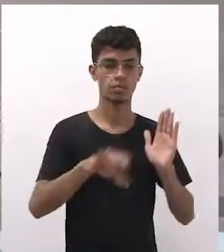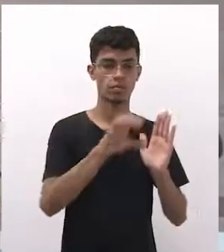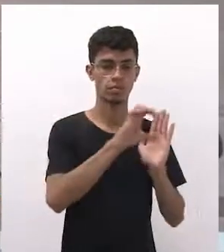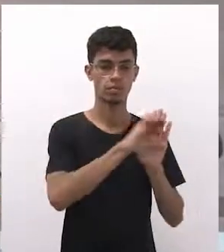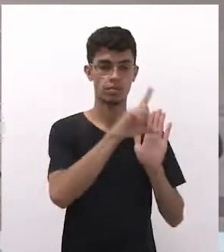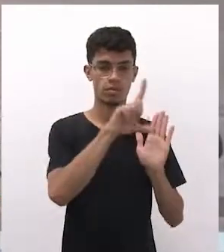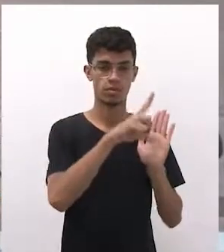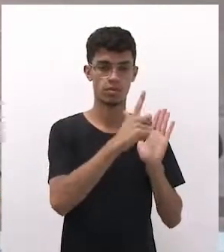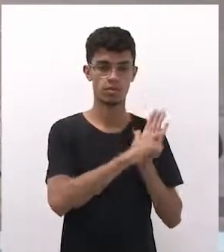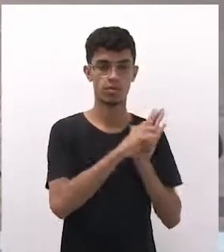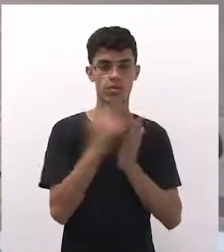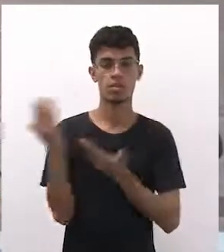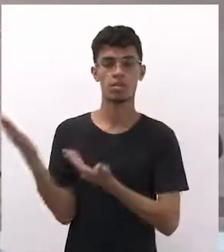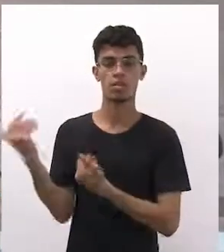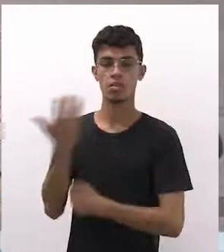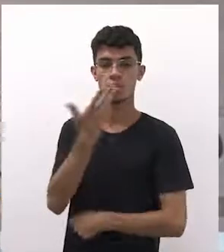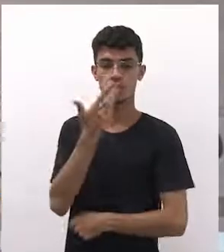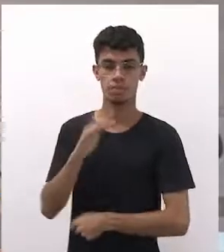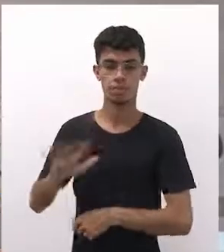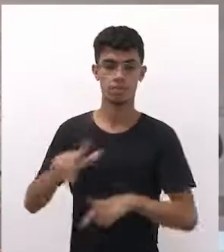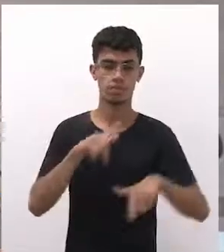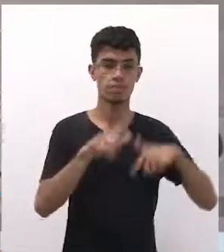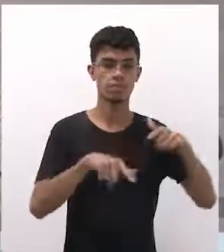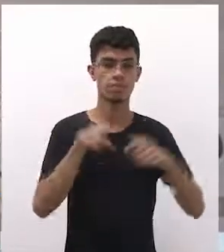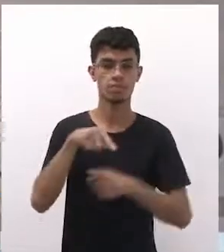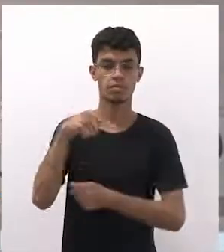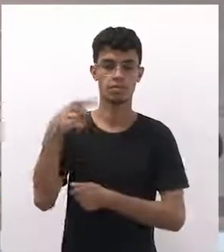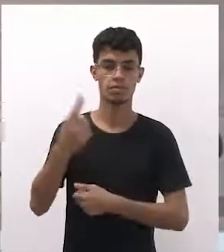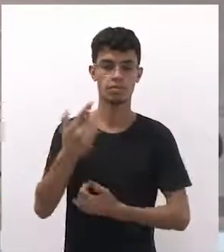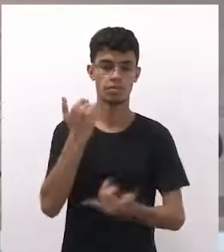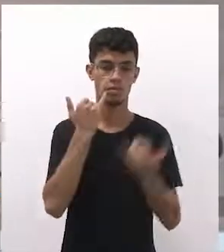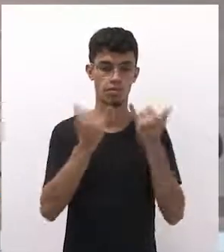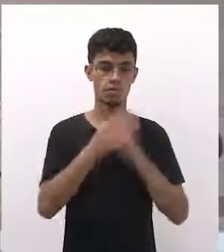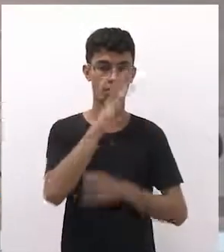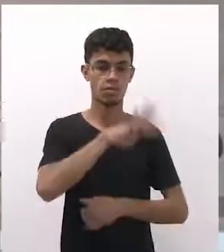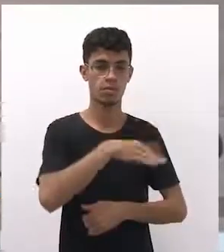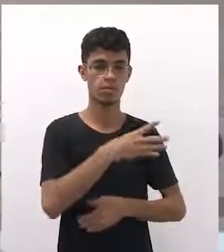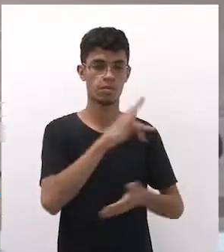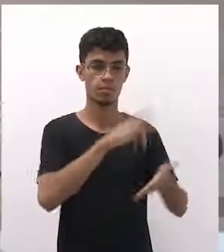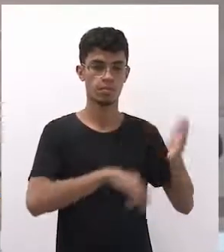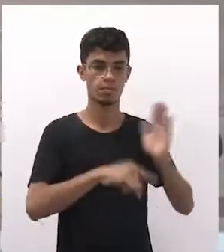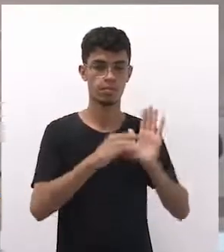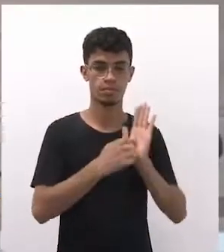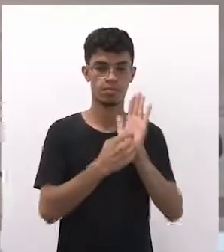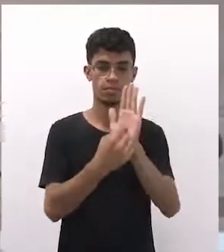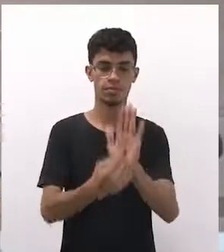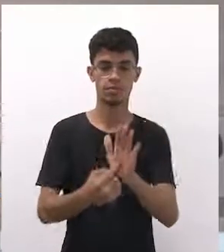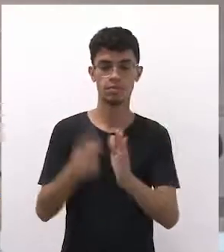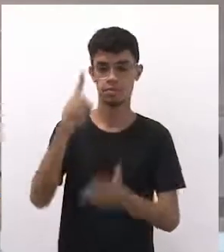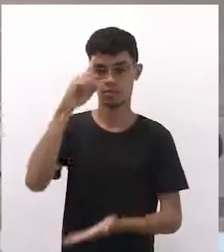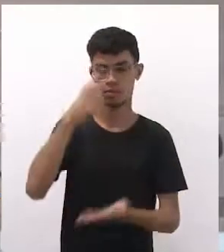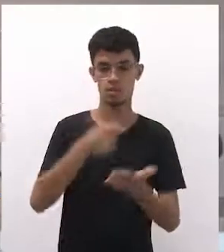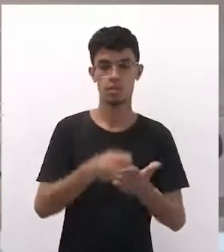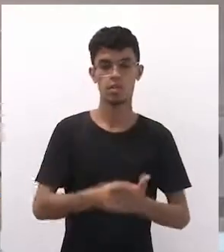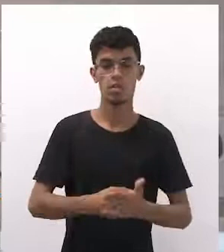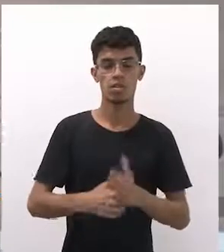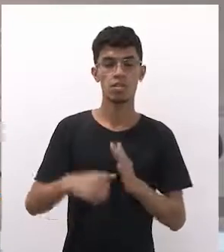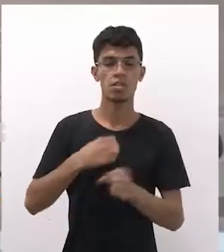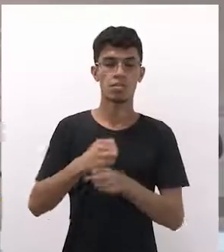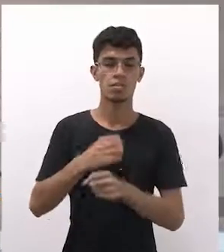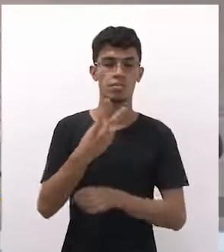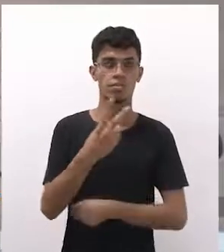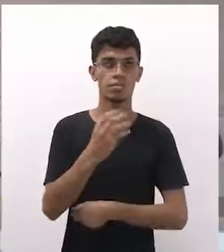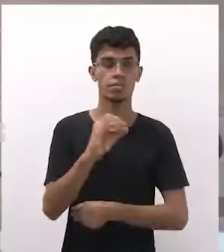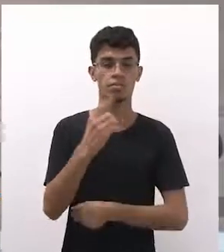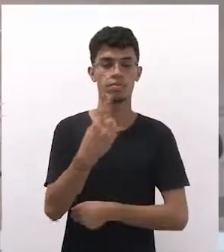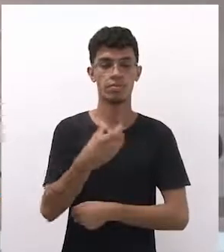trabalho infantil. Eu vou entrar daqui a pouquinho nos dados. Mas a gente assumiu o compromisso de que até 2016 a